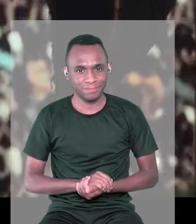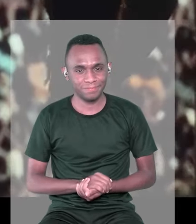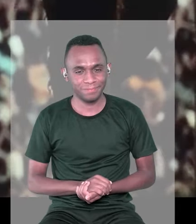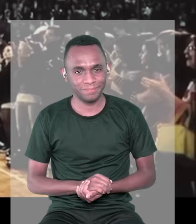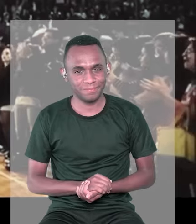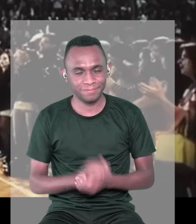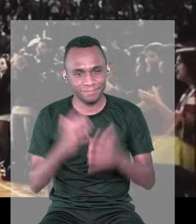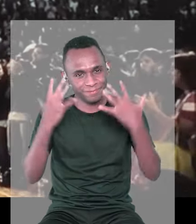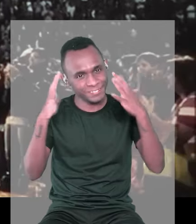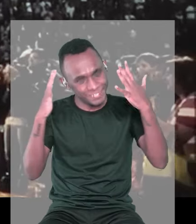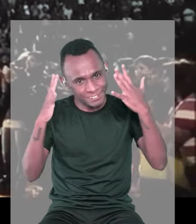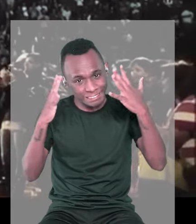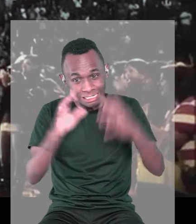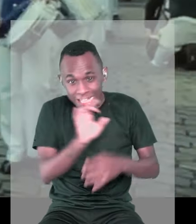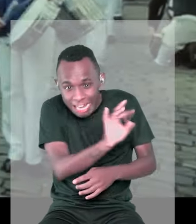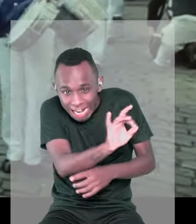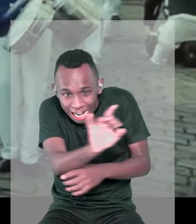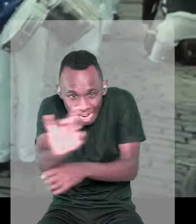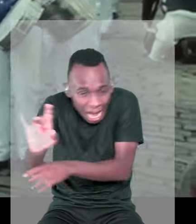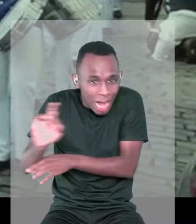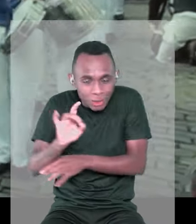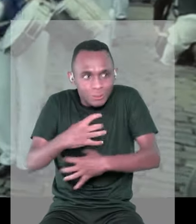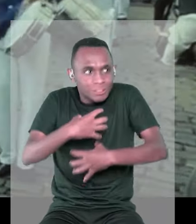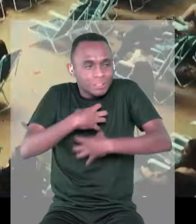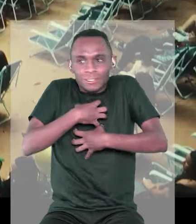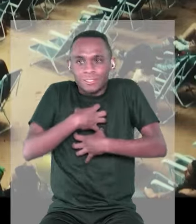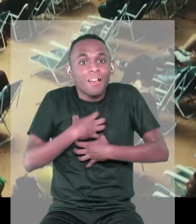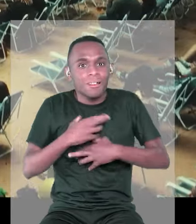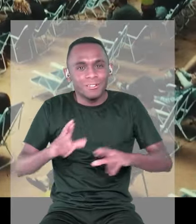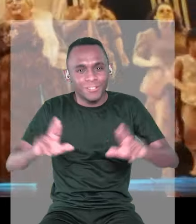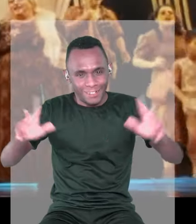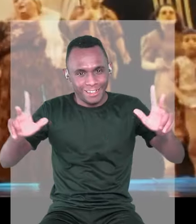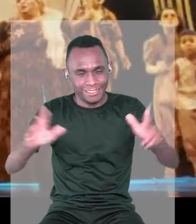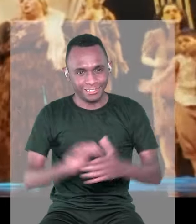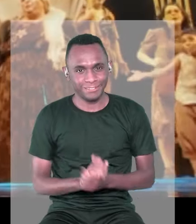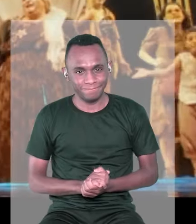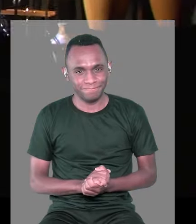emociona que toca cada um de nós de um jeito